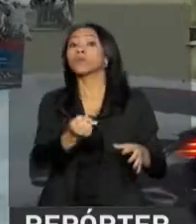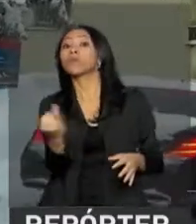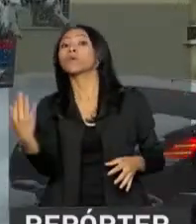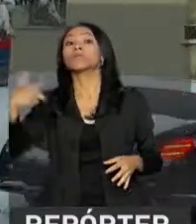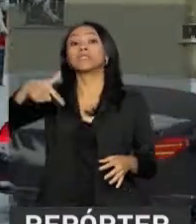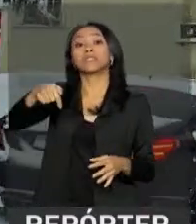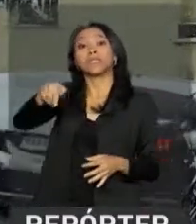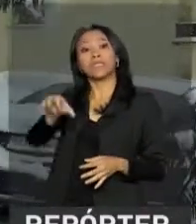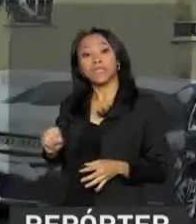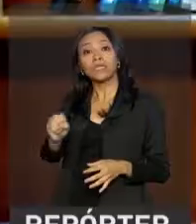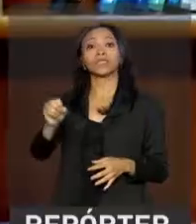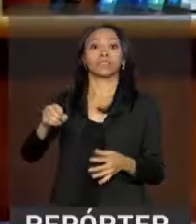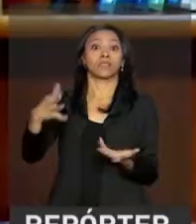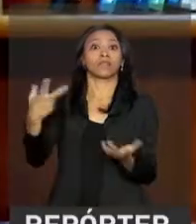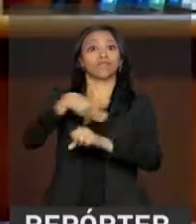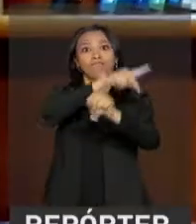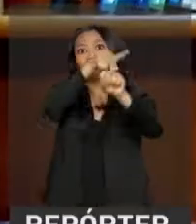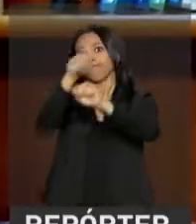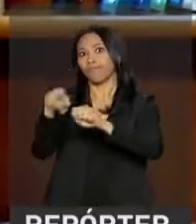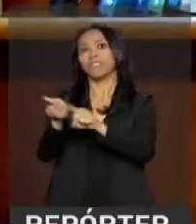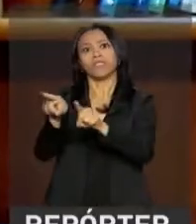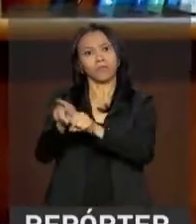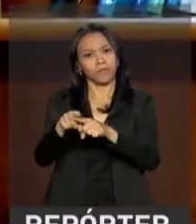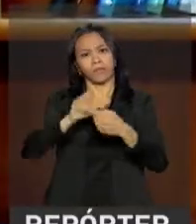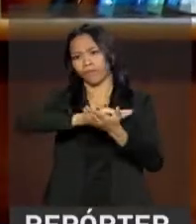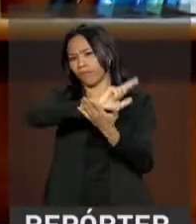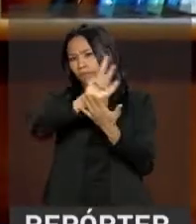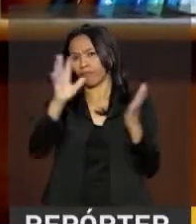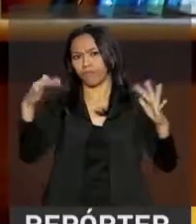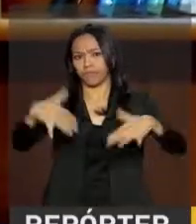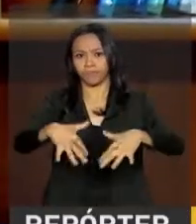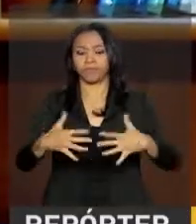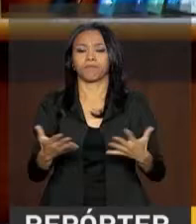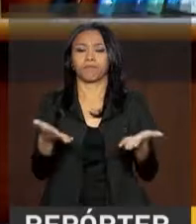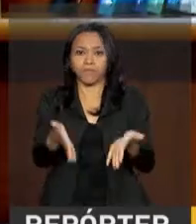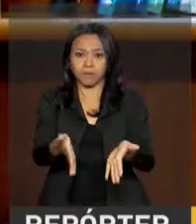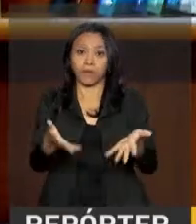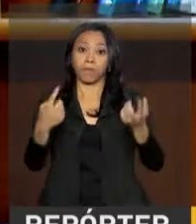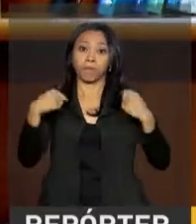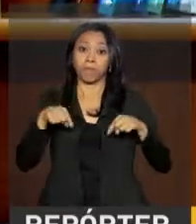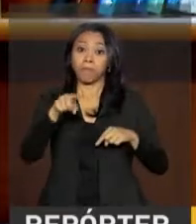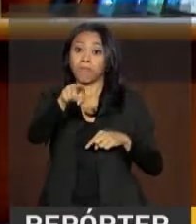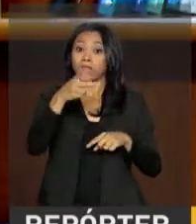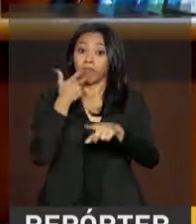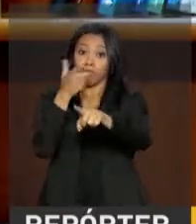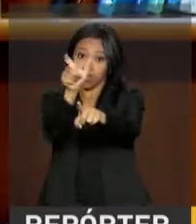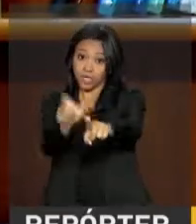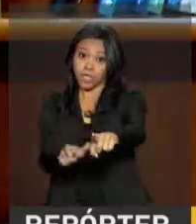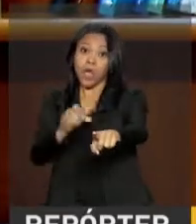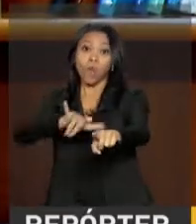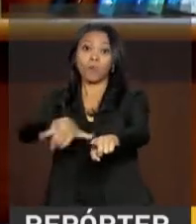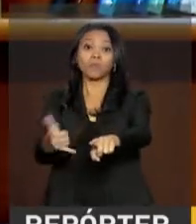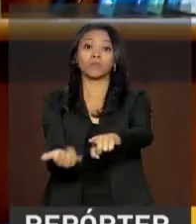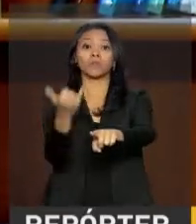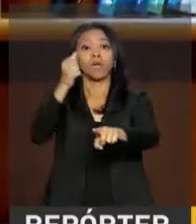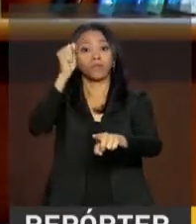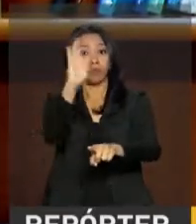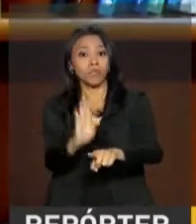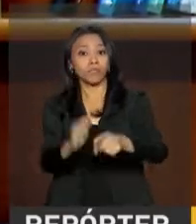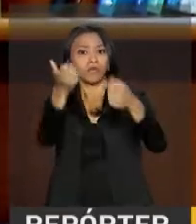de estado e de governo é uma oportunidade para o brasil falar das conquistas e dos desafios para o